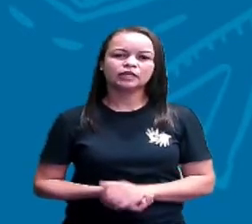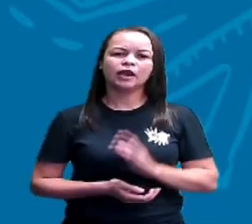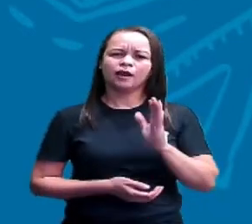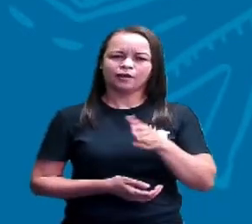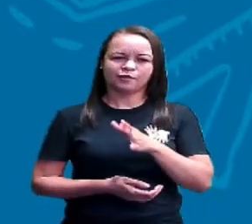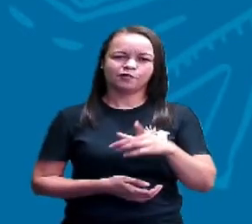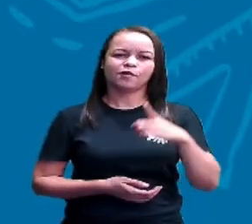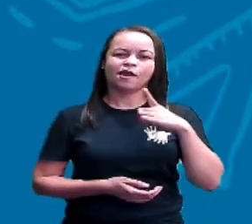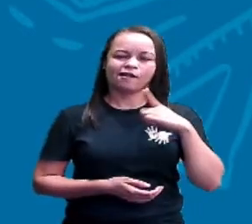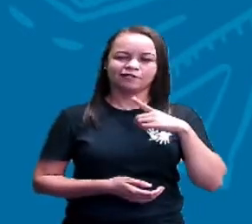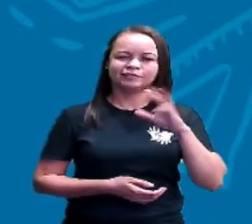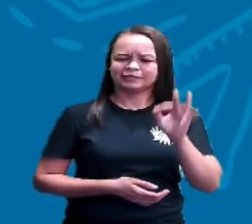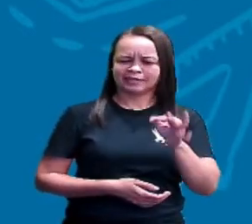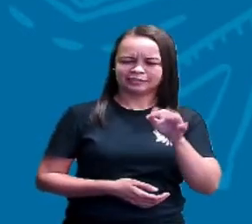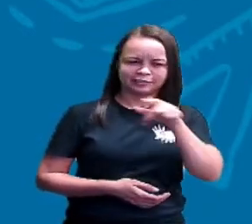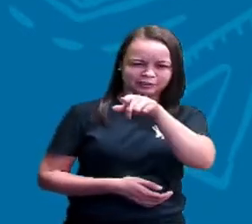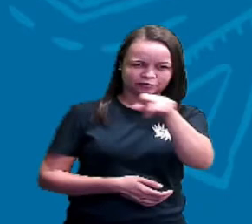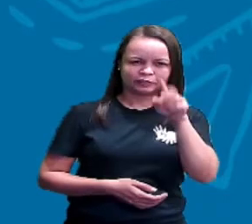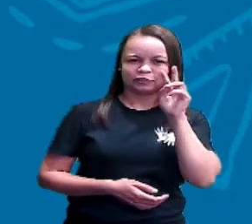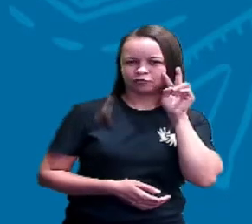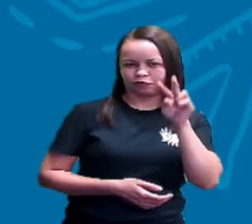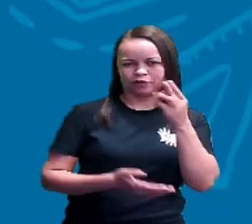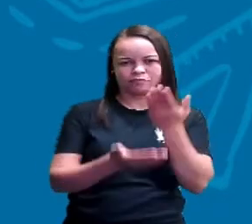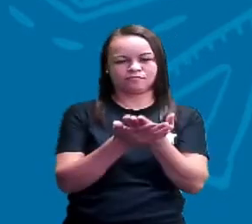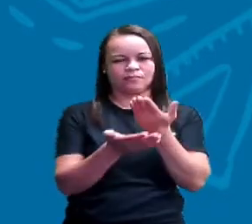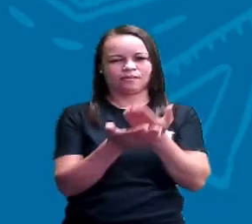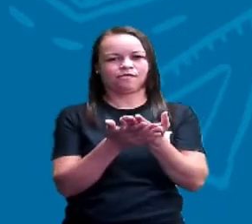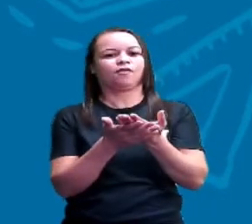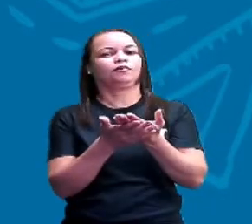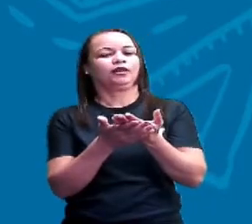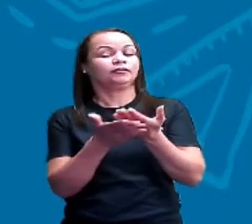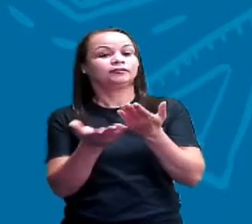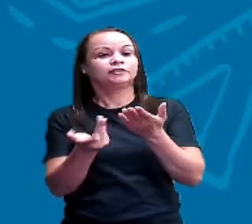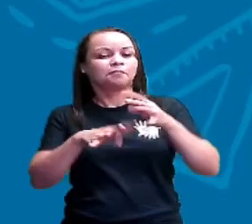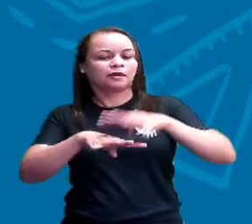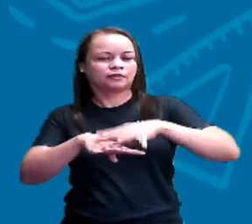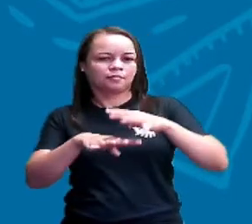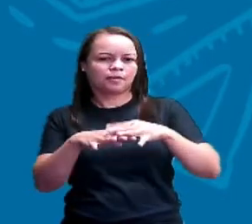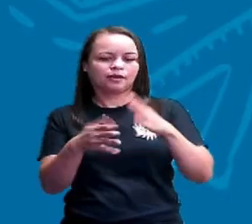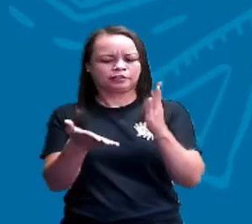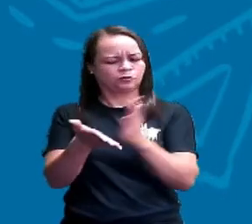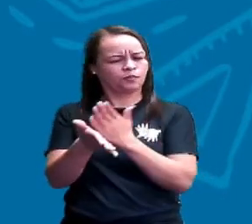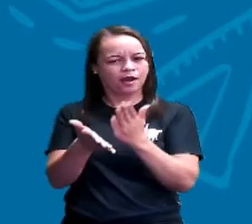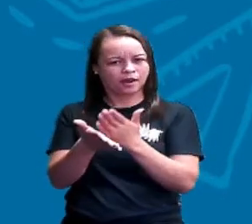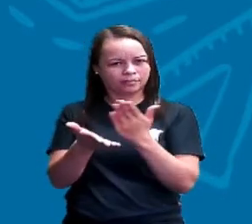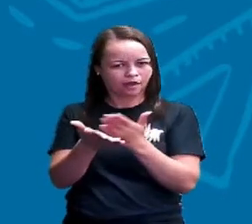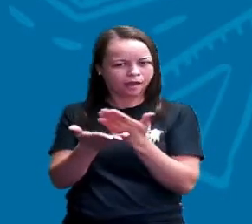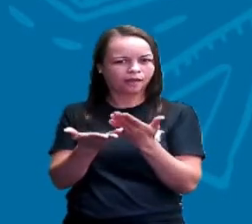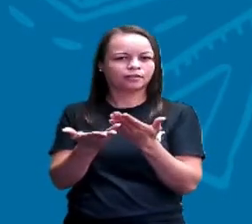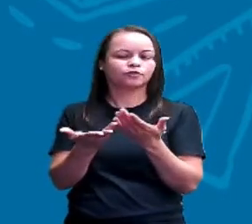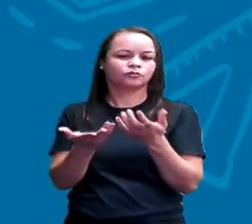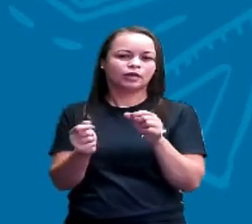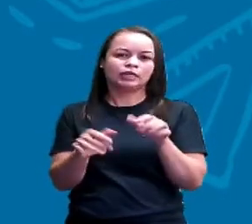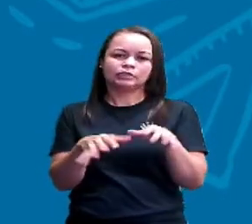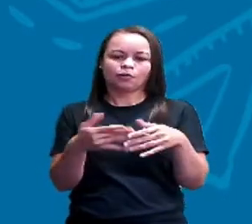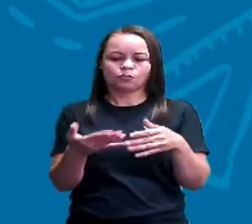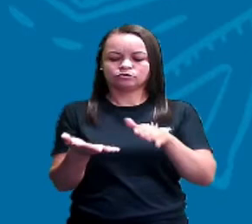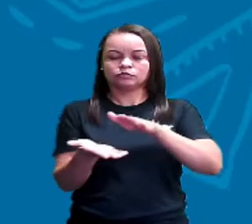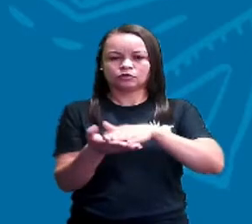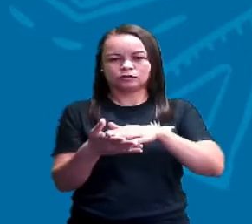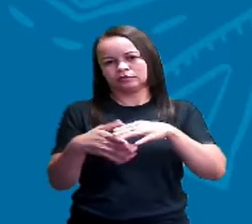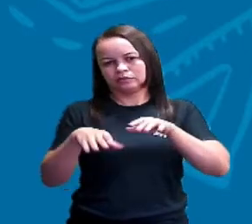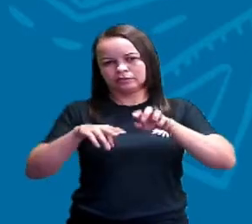aí assistindo a aula de matemática com o caderno na mão, ou então apoiado aí em